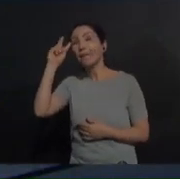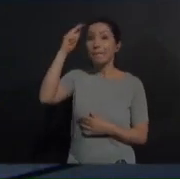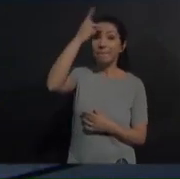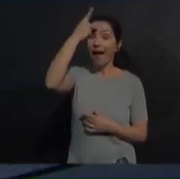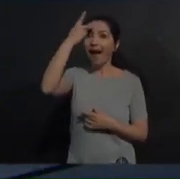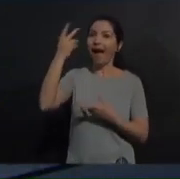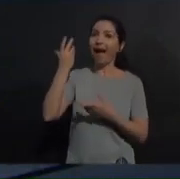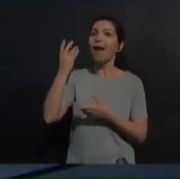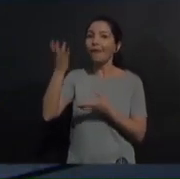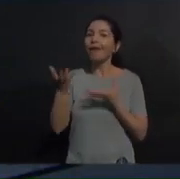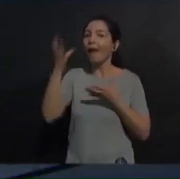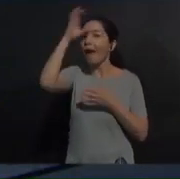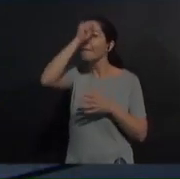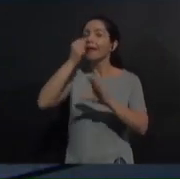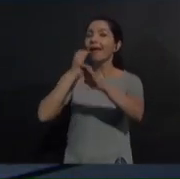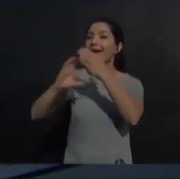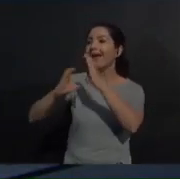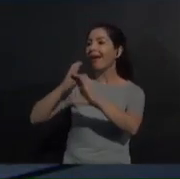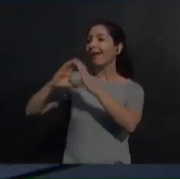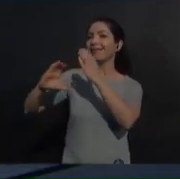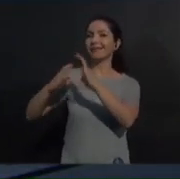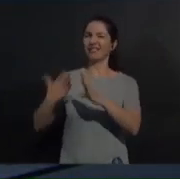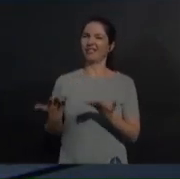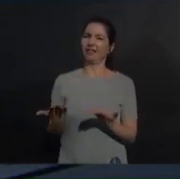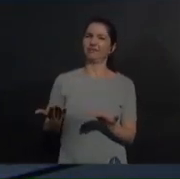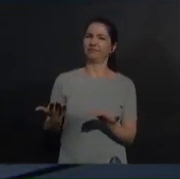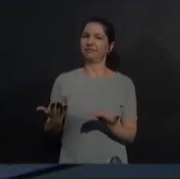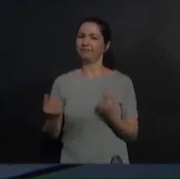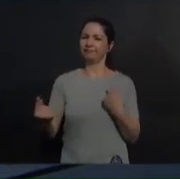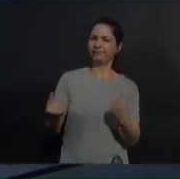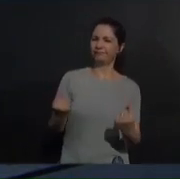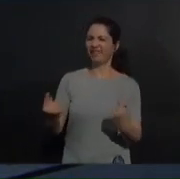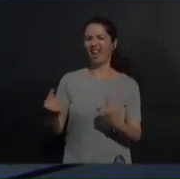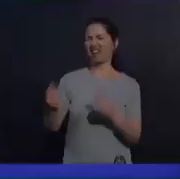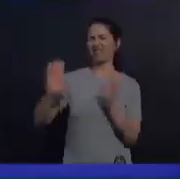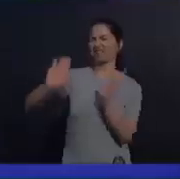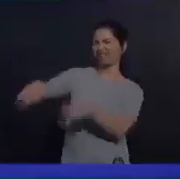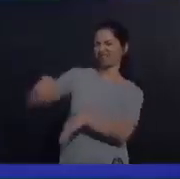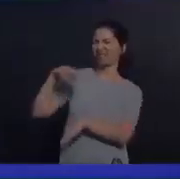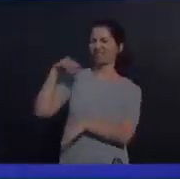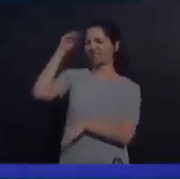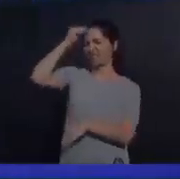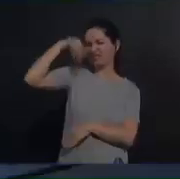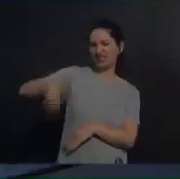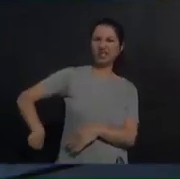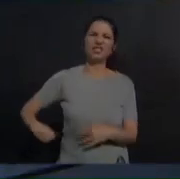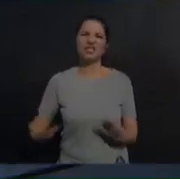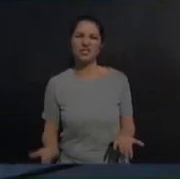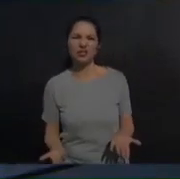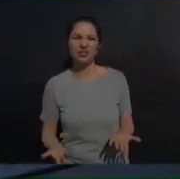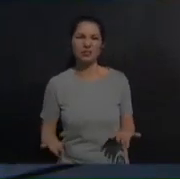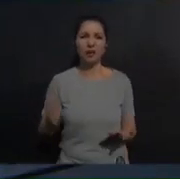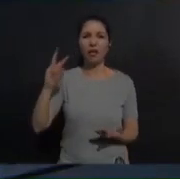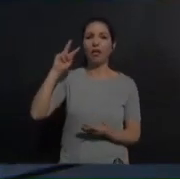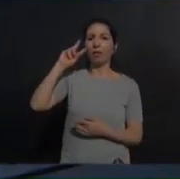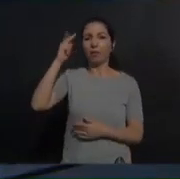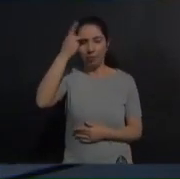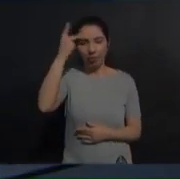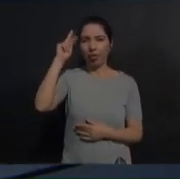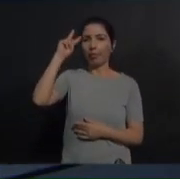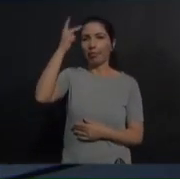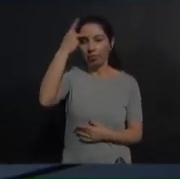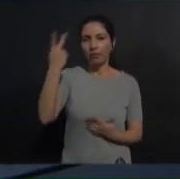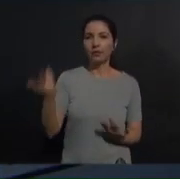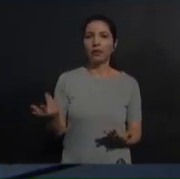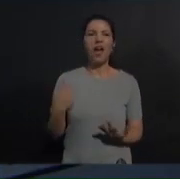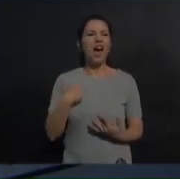Oh, glórias! Mas é muito difícil, desisto. Gente, já sei, não quero cantar, não é para mim